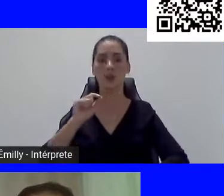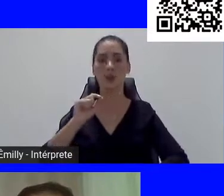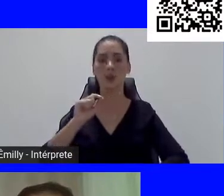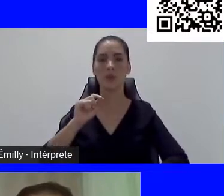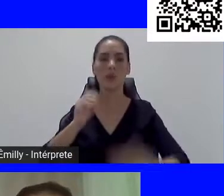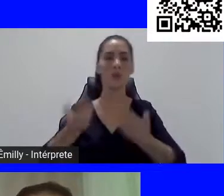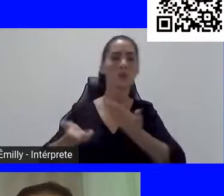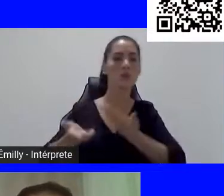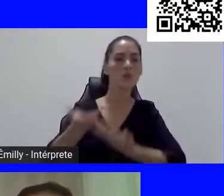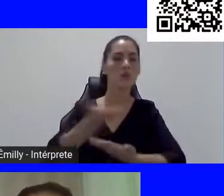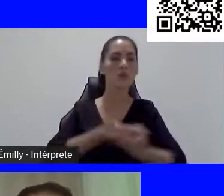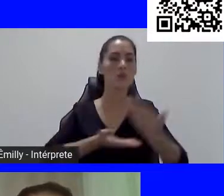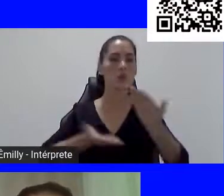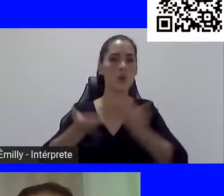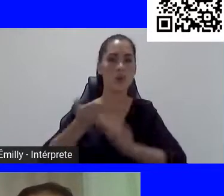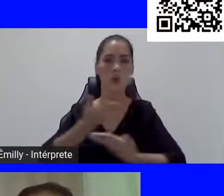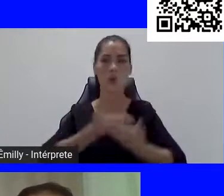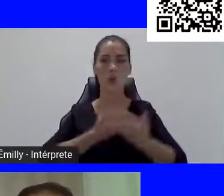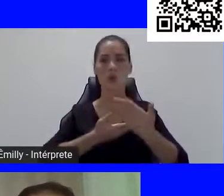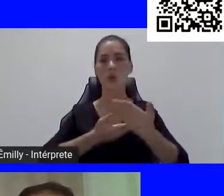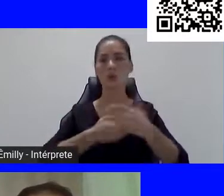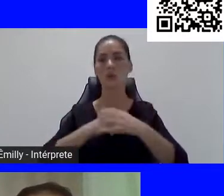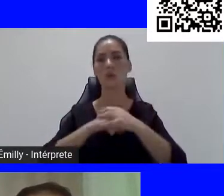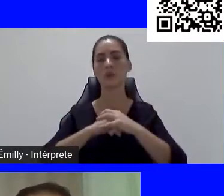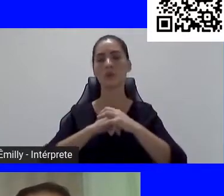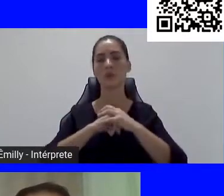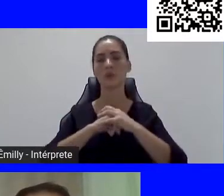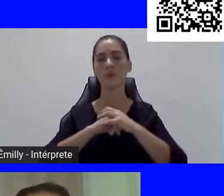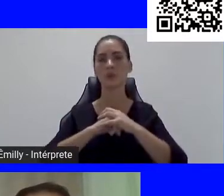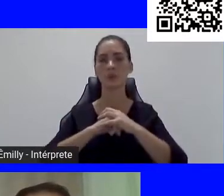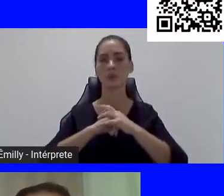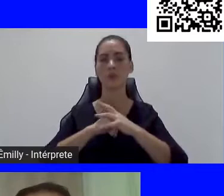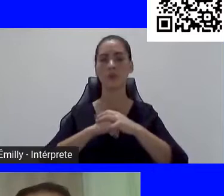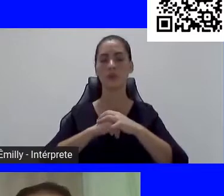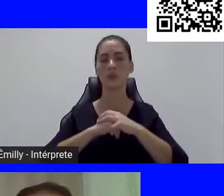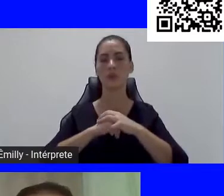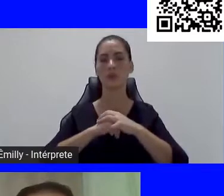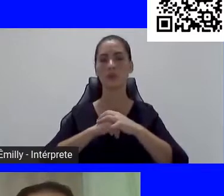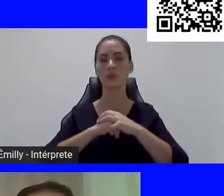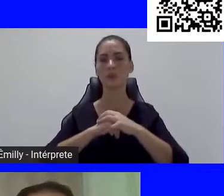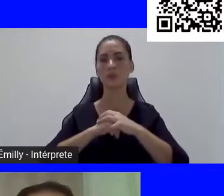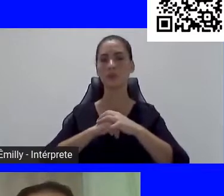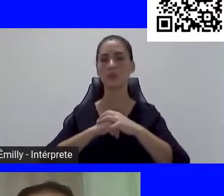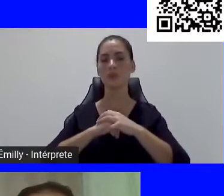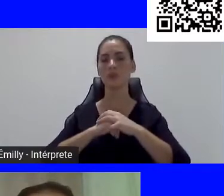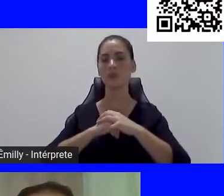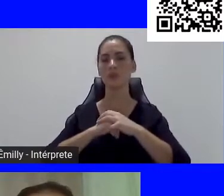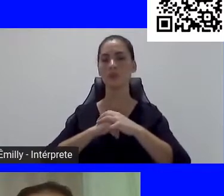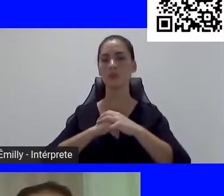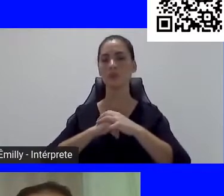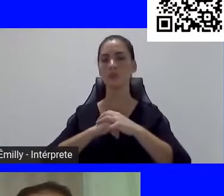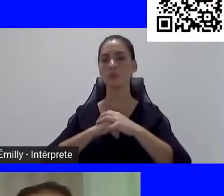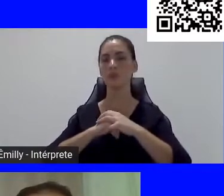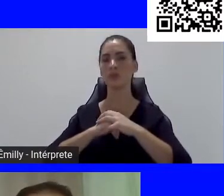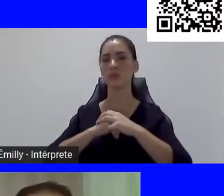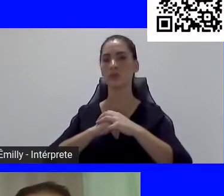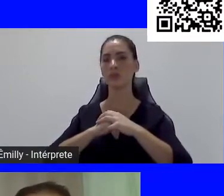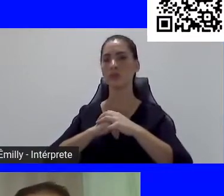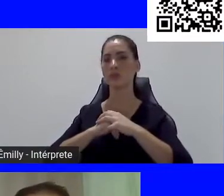como ele empoderou ali o Congresso, especialmente o Centrão, na determinação da